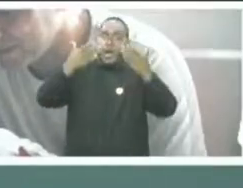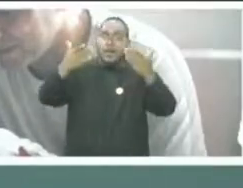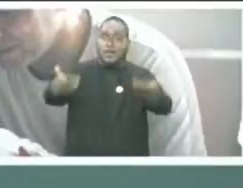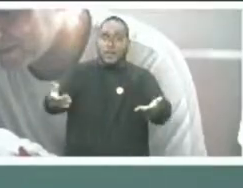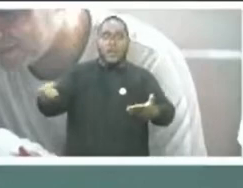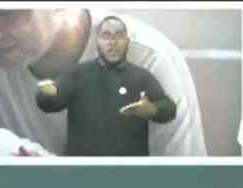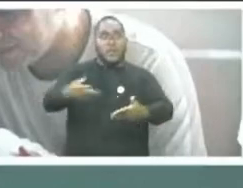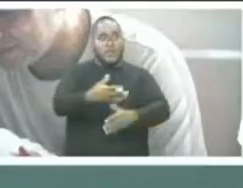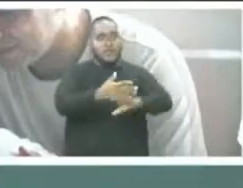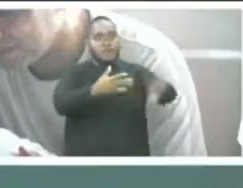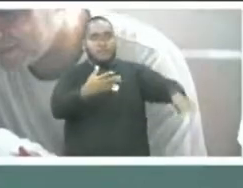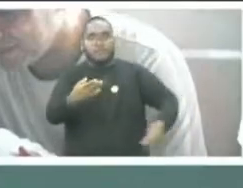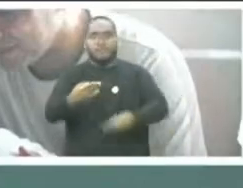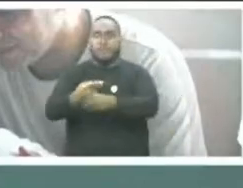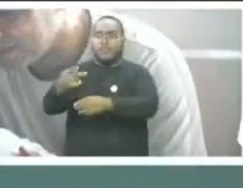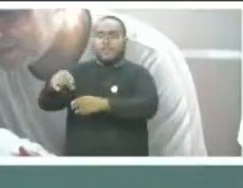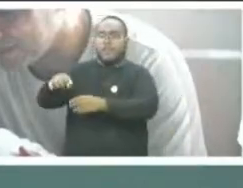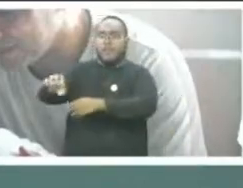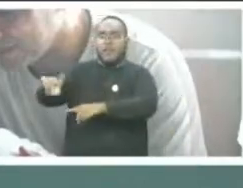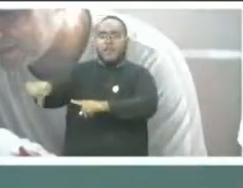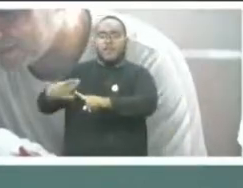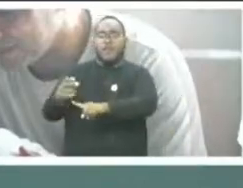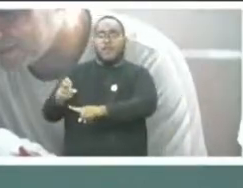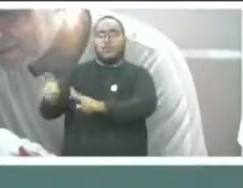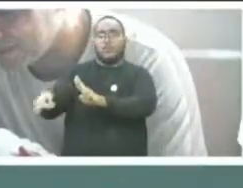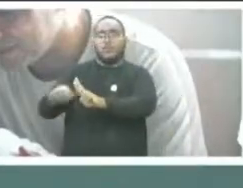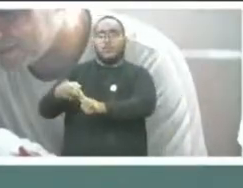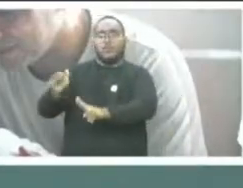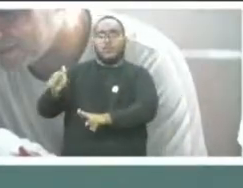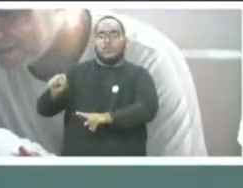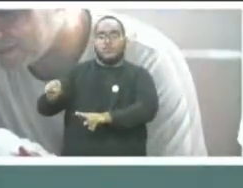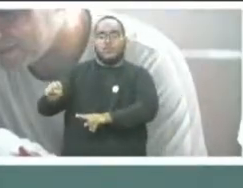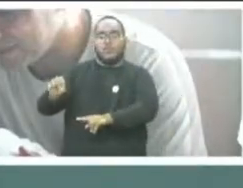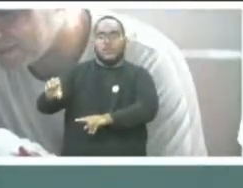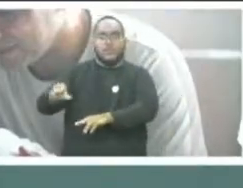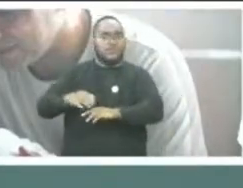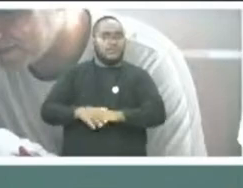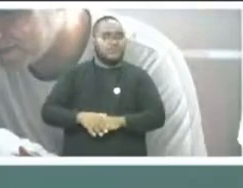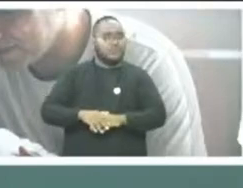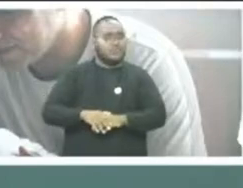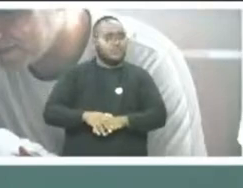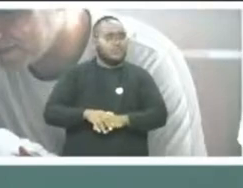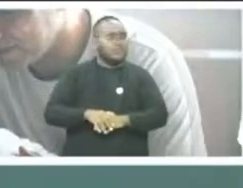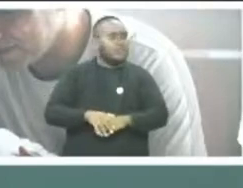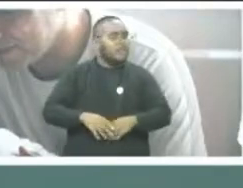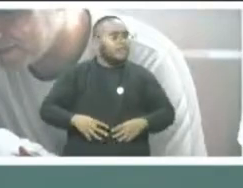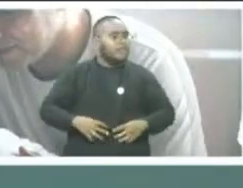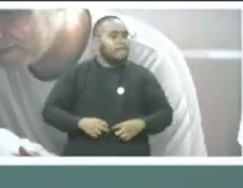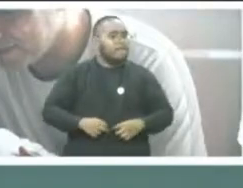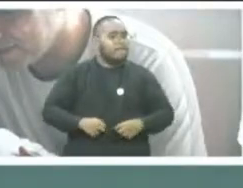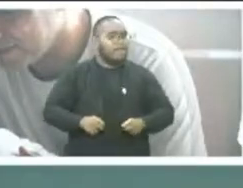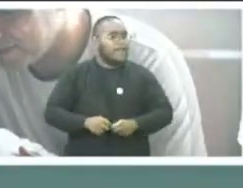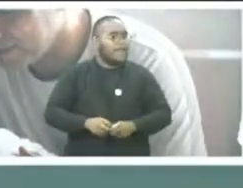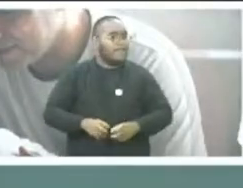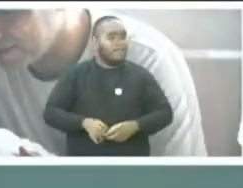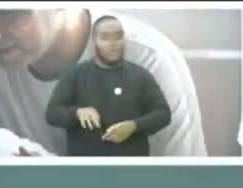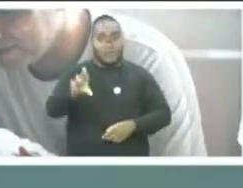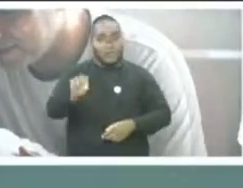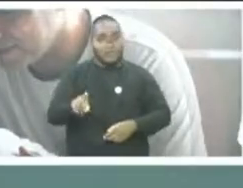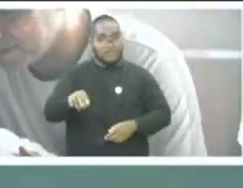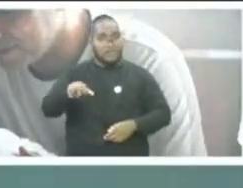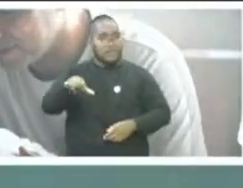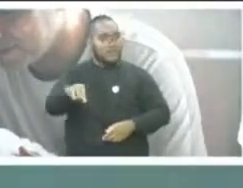incorporadas ao PEC e SUS-APS para o acompanhamento qualificado do recém-nascido prematuro. Rodrigo,